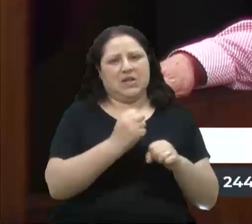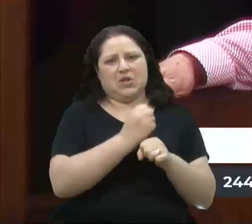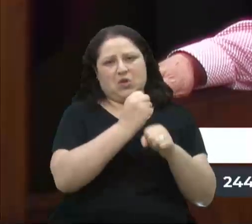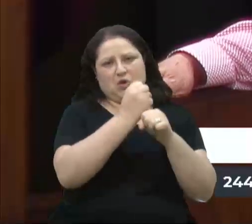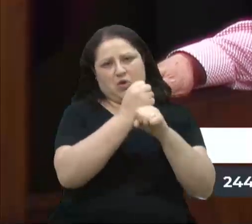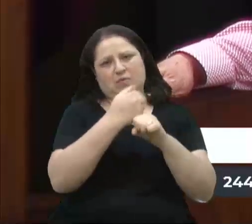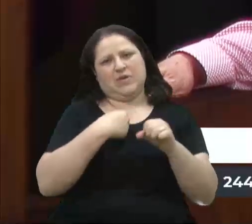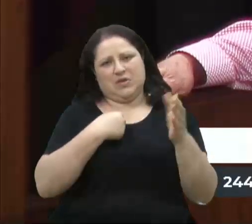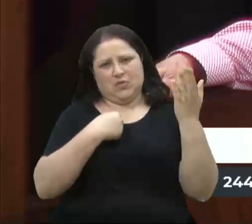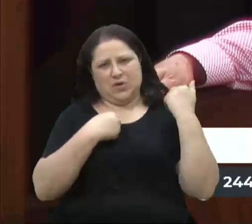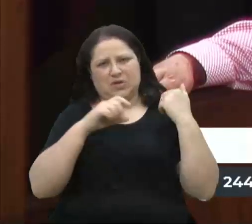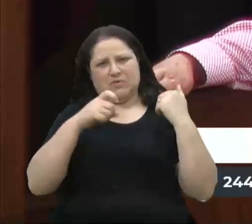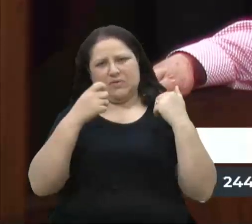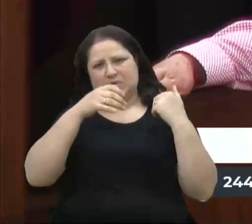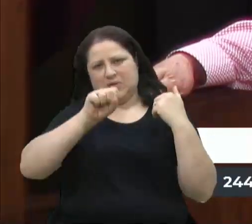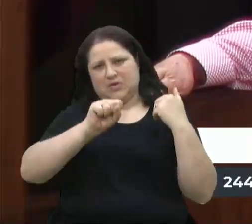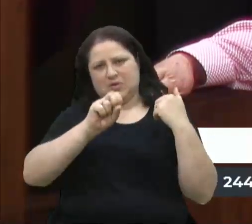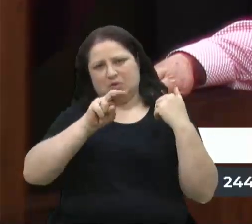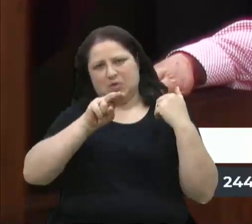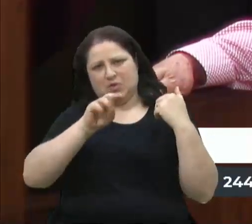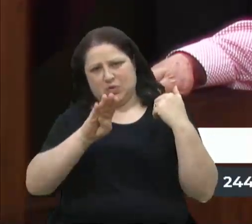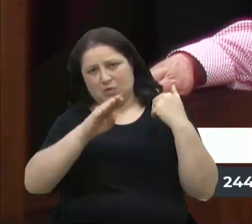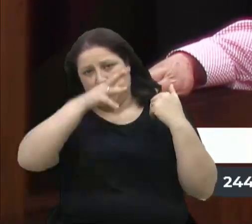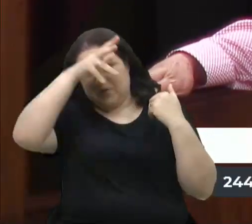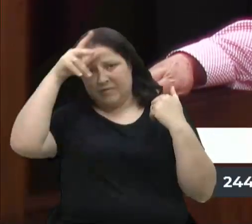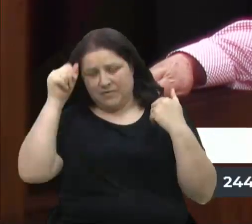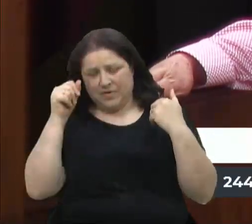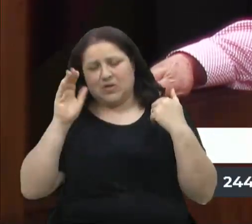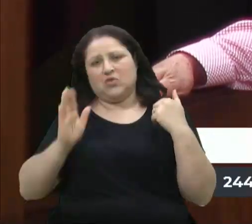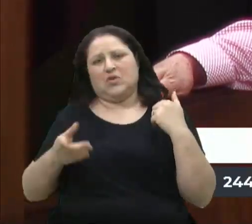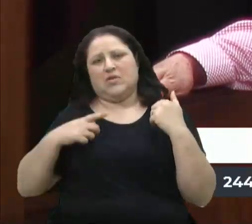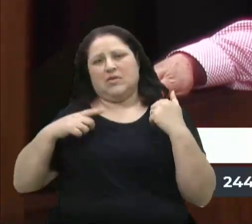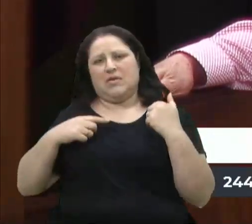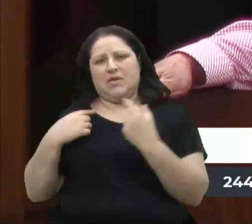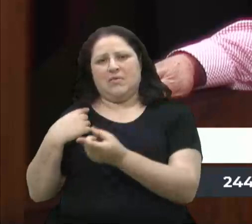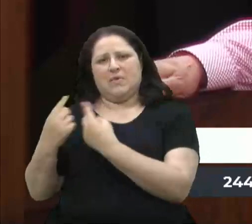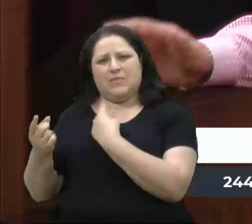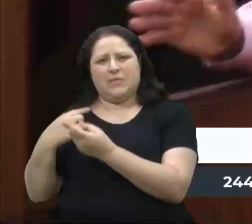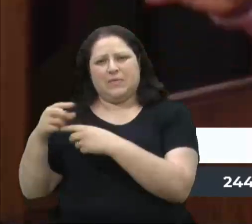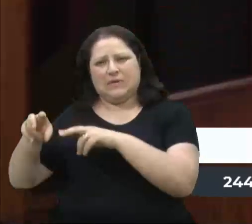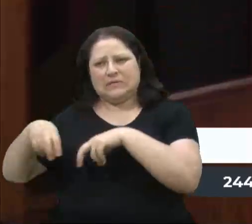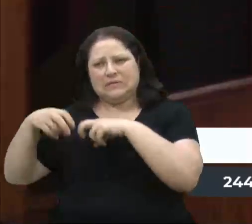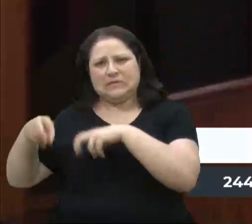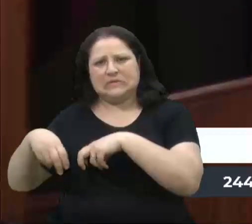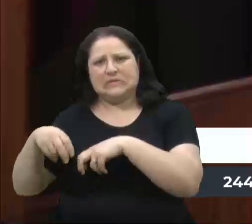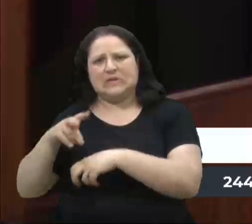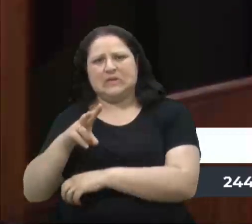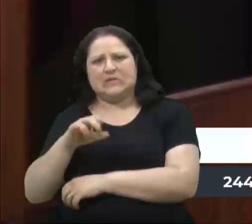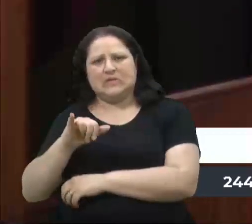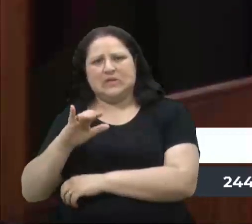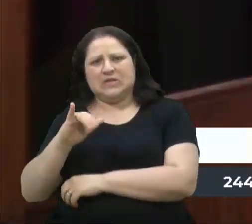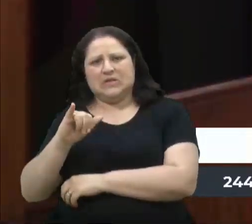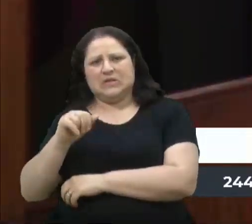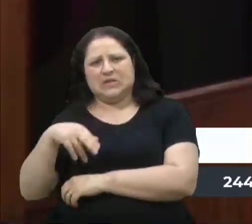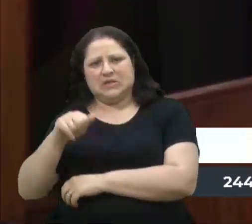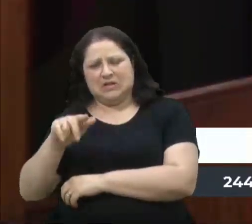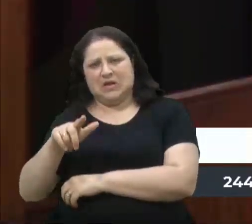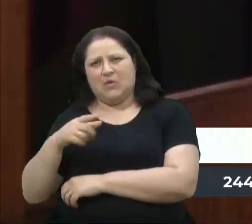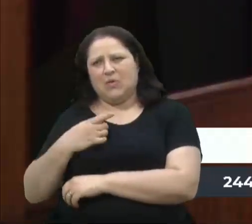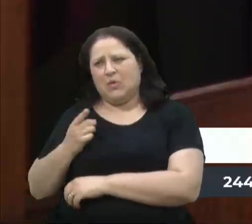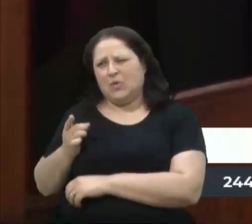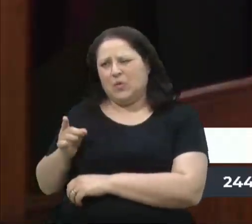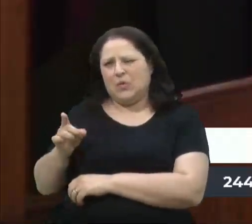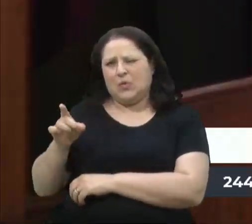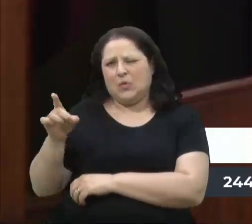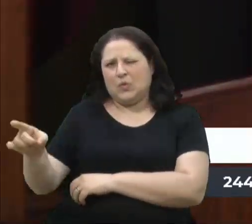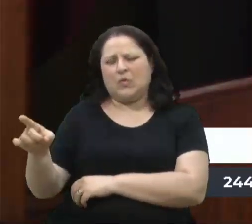vida toda, nessas estradas vicinais, e tem os moradores que moram ali na casa. Vou citar um lá no Lucas Tonieto, lá que vai lá para